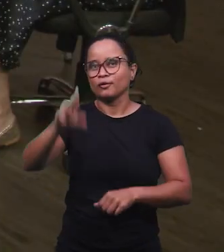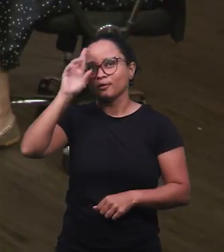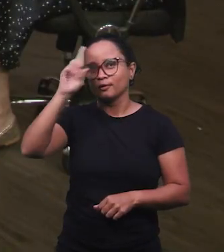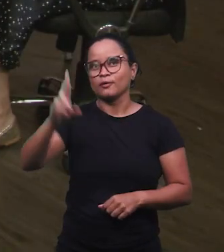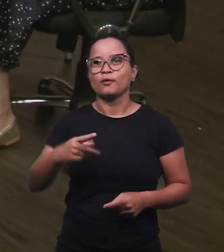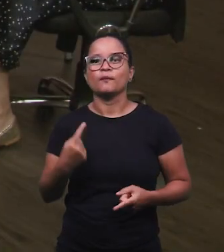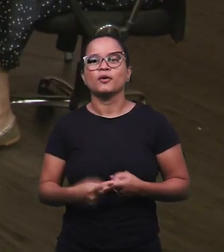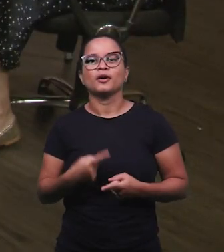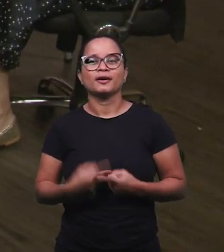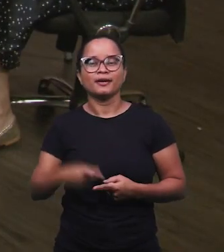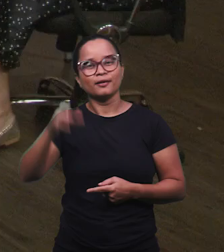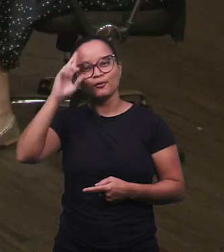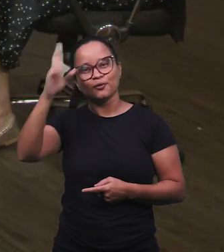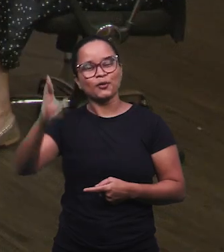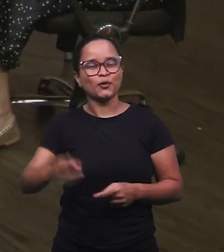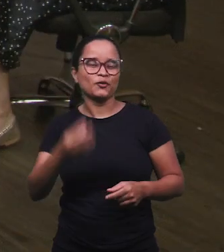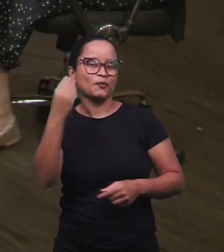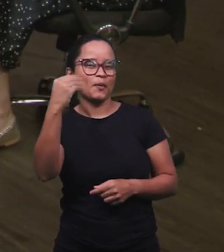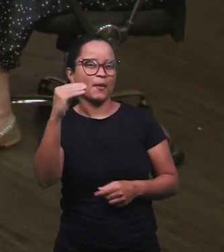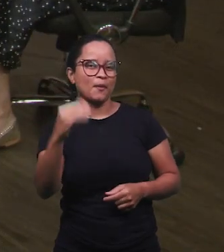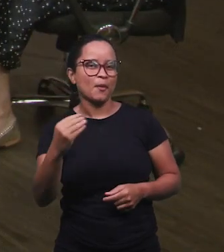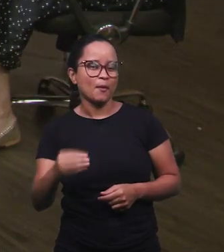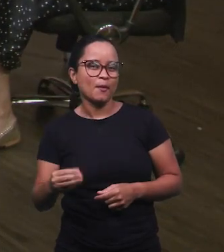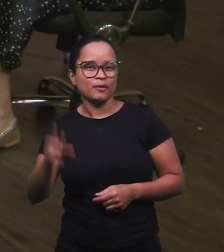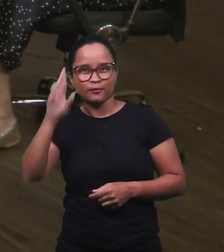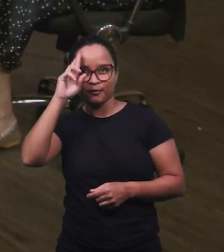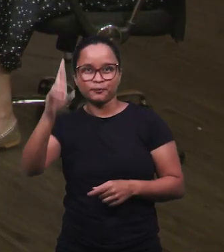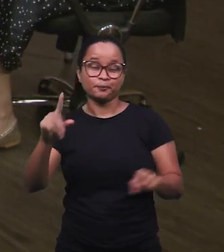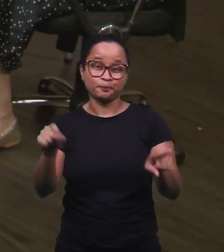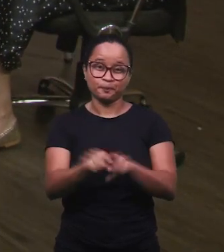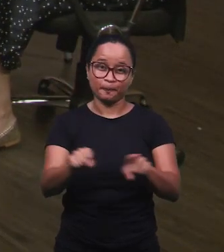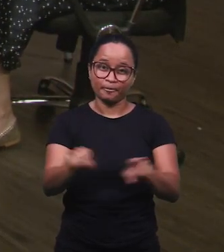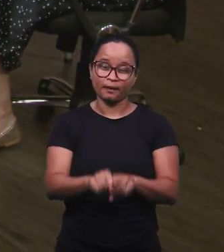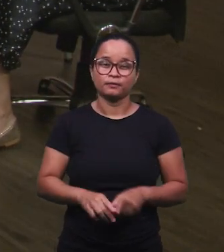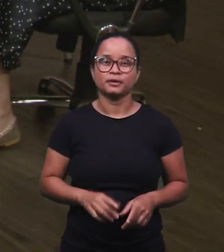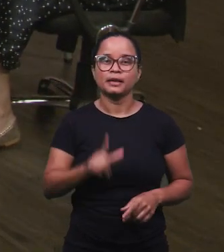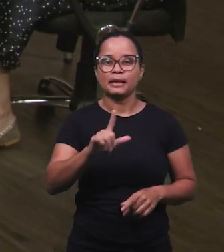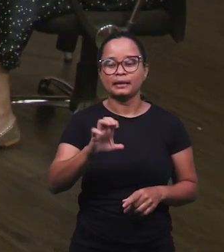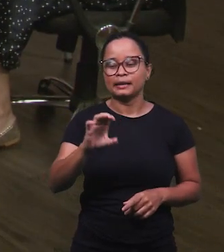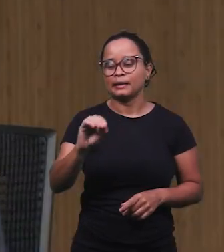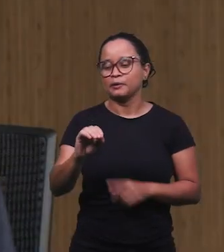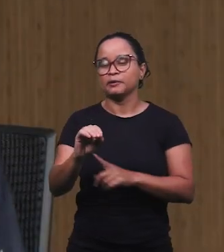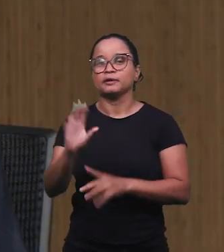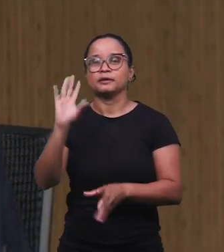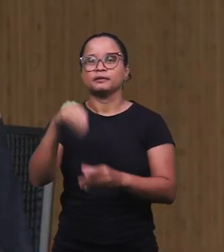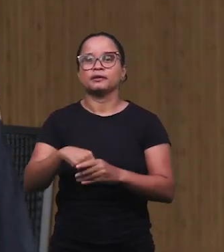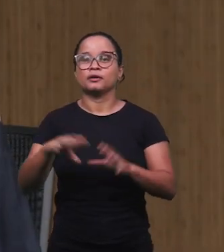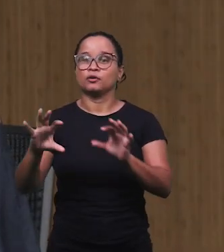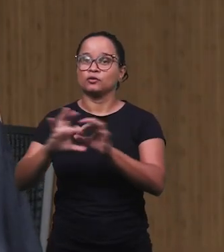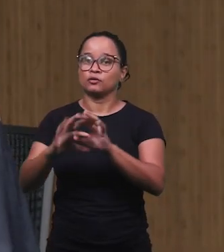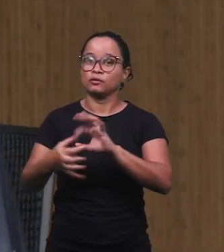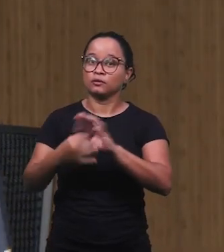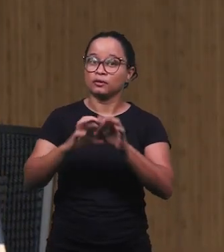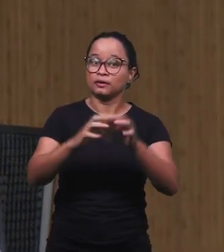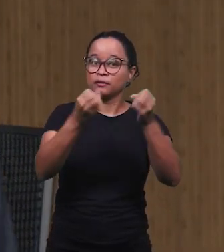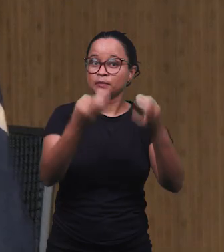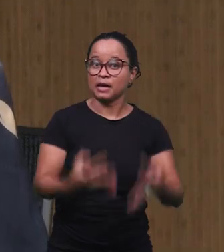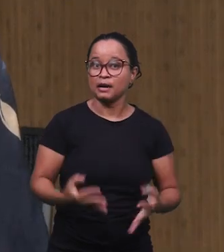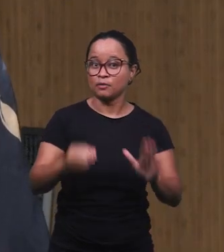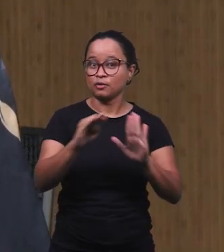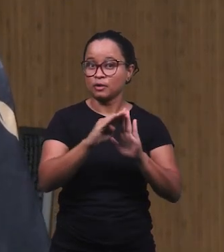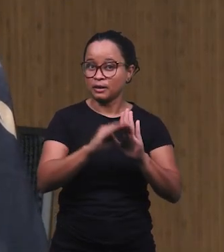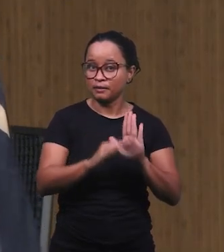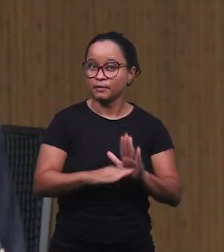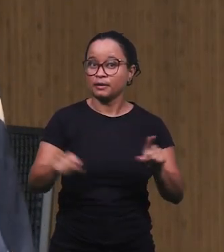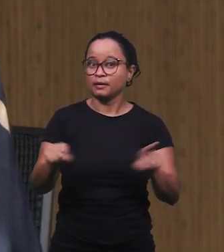gente pode postar. Exatamente. Coisas do Senhor. E também, Léo, dentro do contexto do que nós falamos nesse programa e no